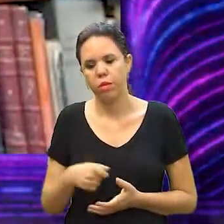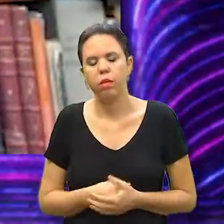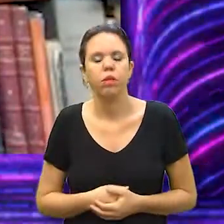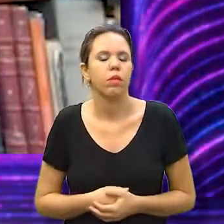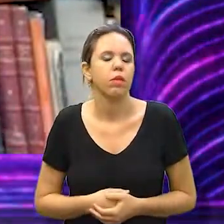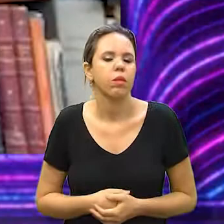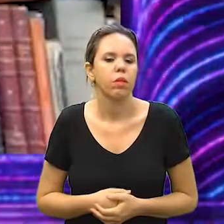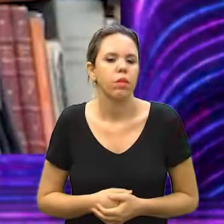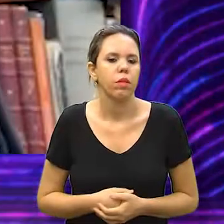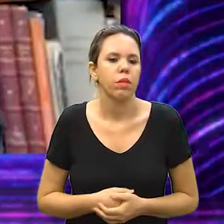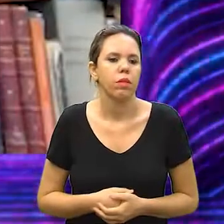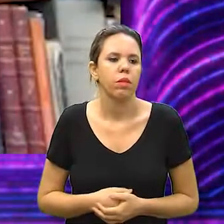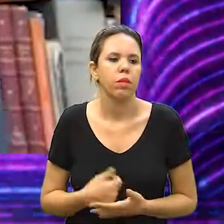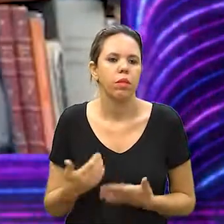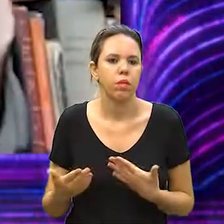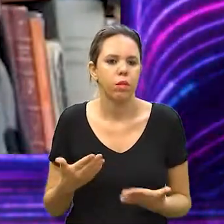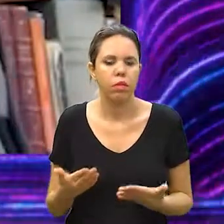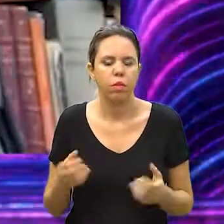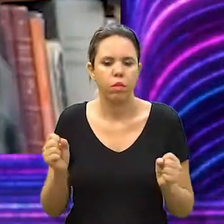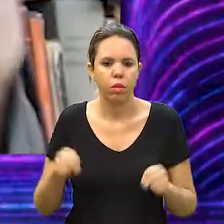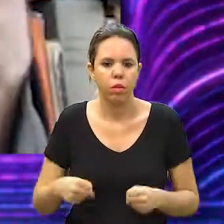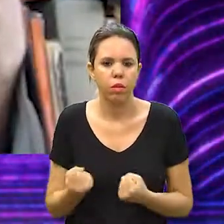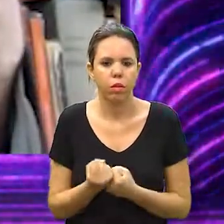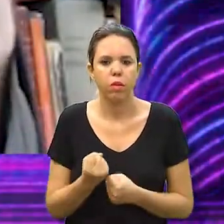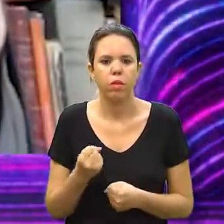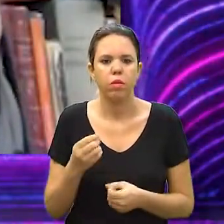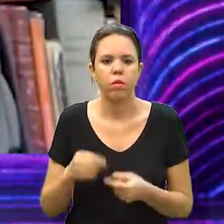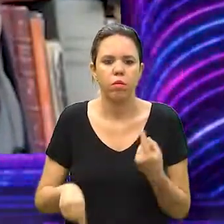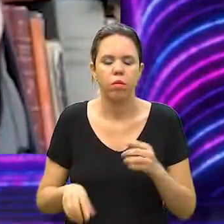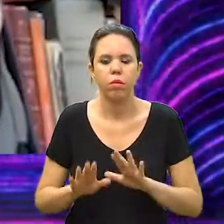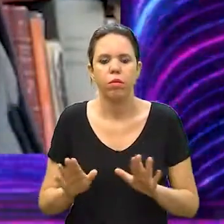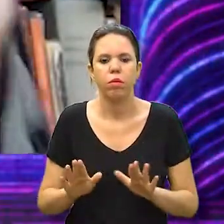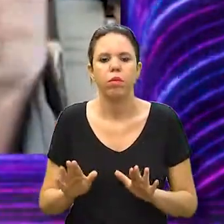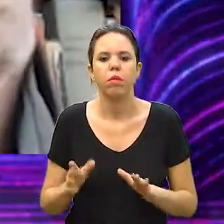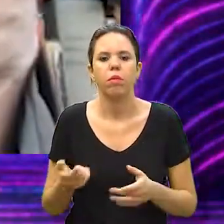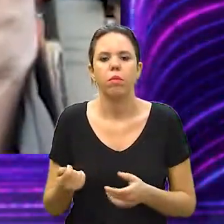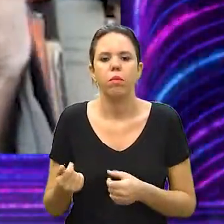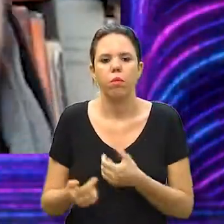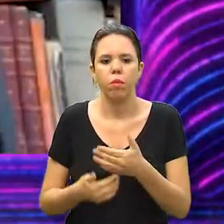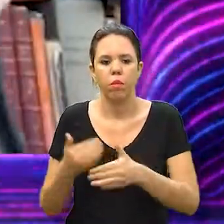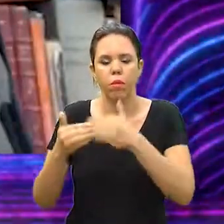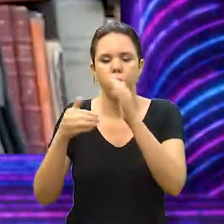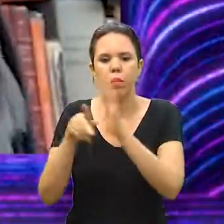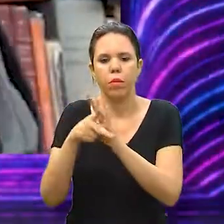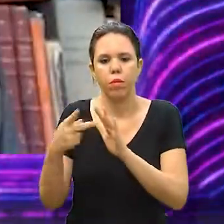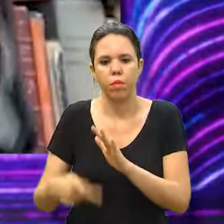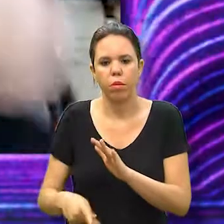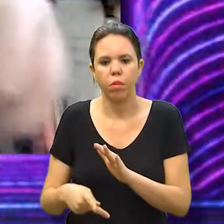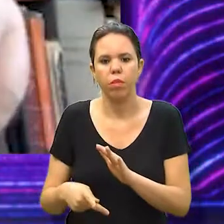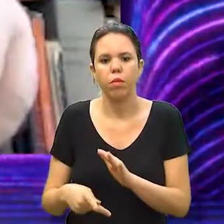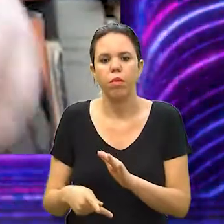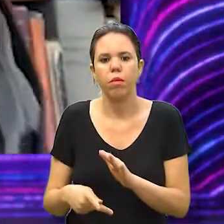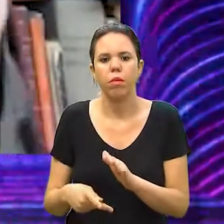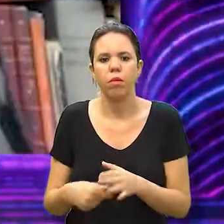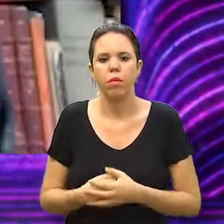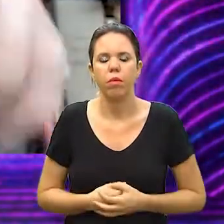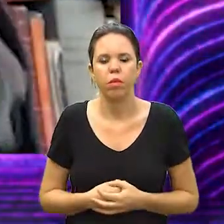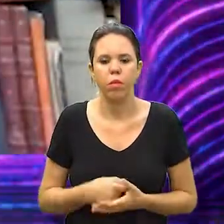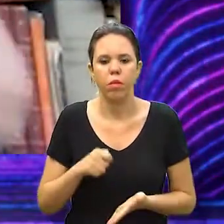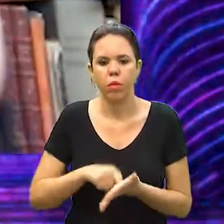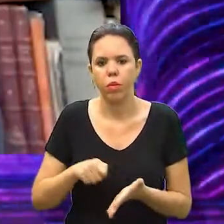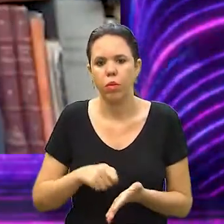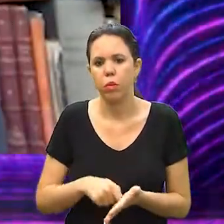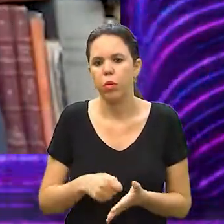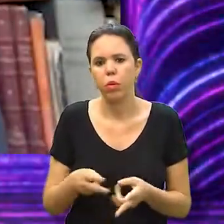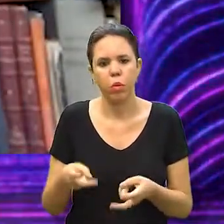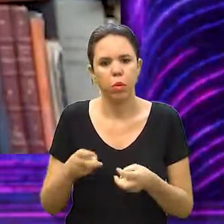críticas, sejam elas favoráveis ou desfavoráveis, são pontos cegos que o próprio escritor